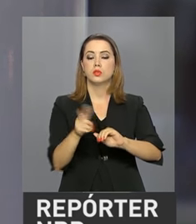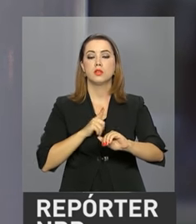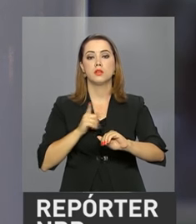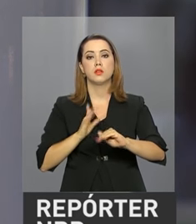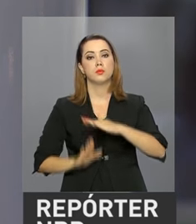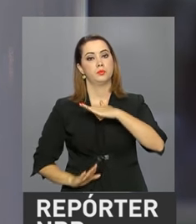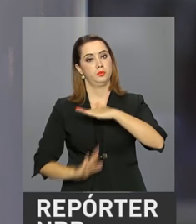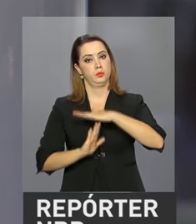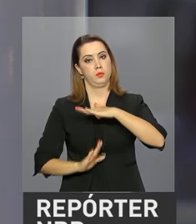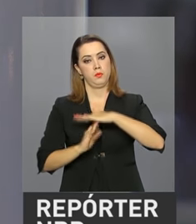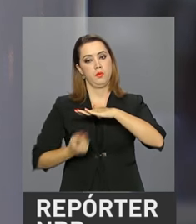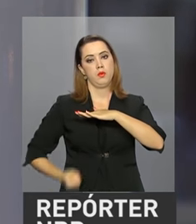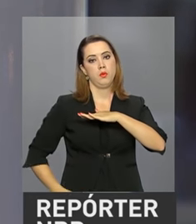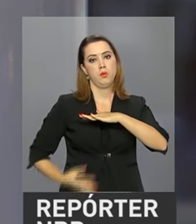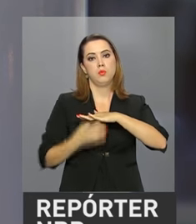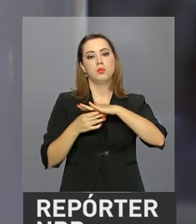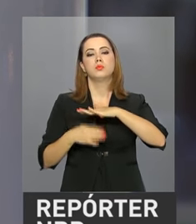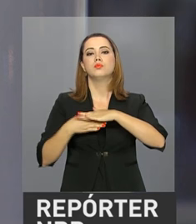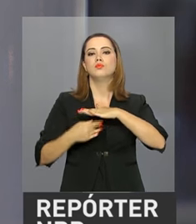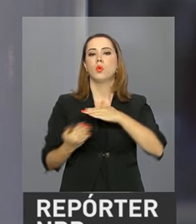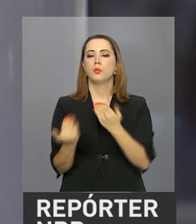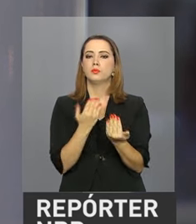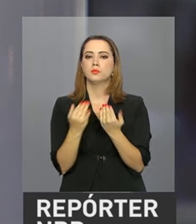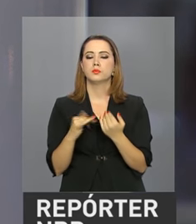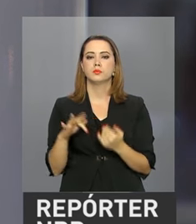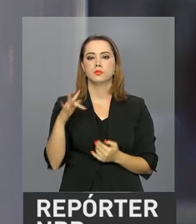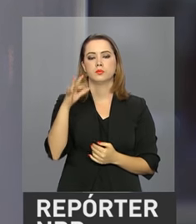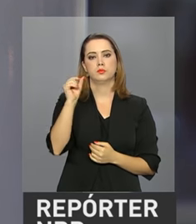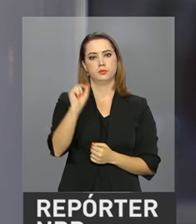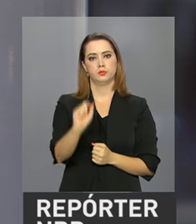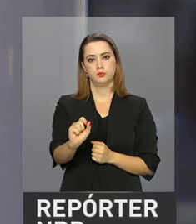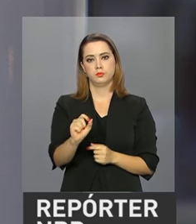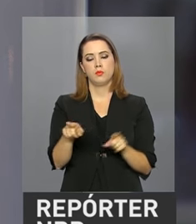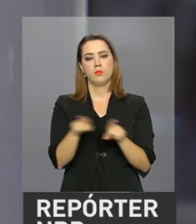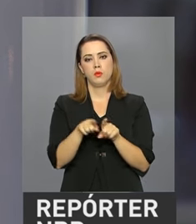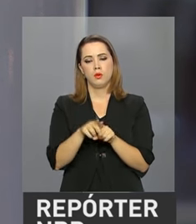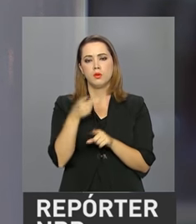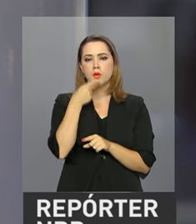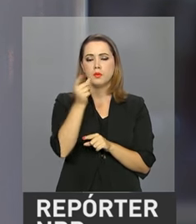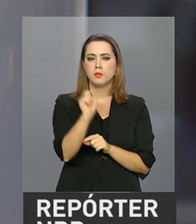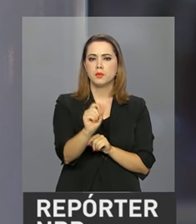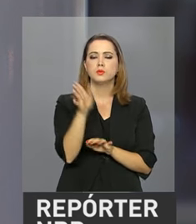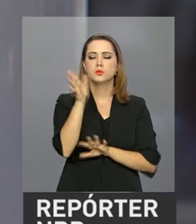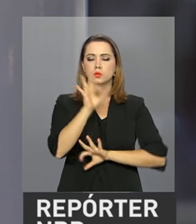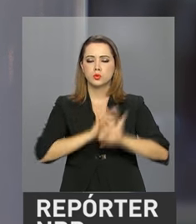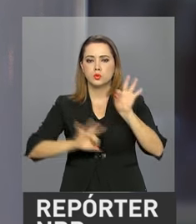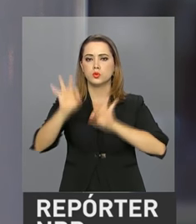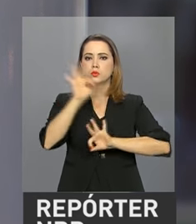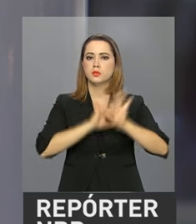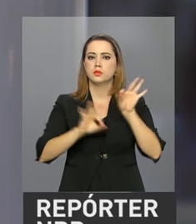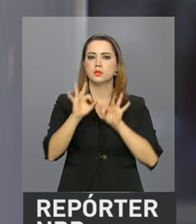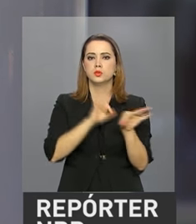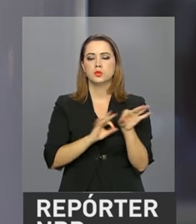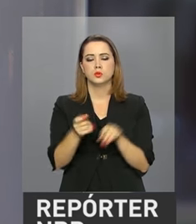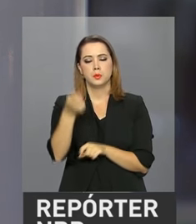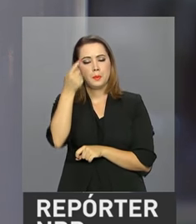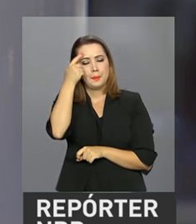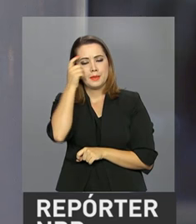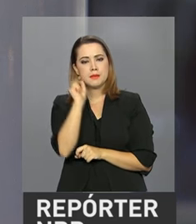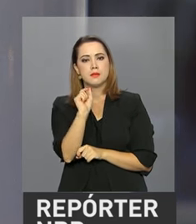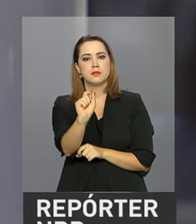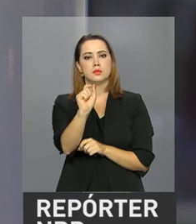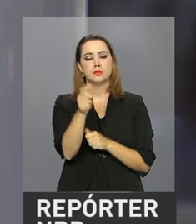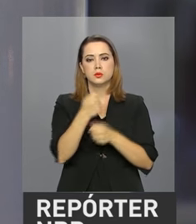União nos próximos 20 anos ao índice da inflação. Ele também afirmou que o planejamento foi pensado considerando que a economia